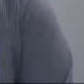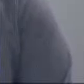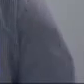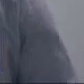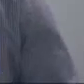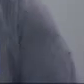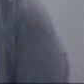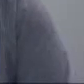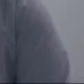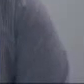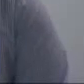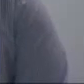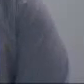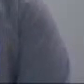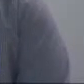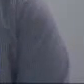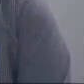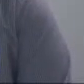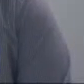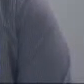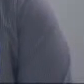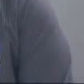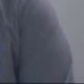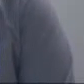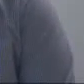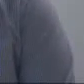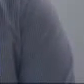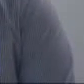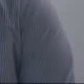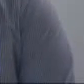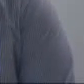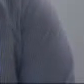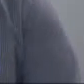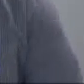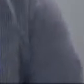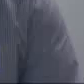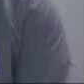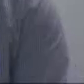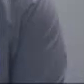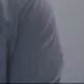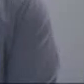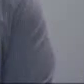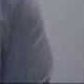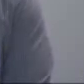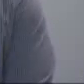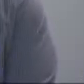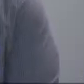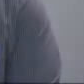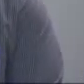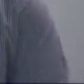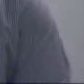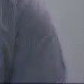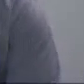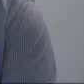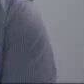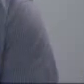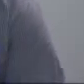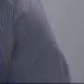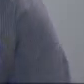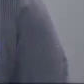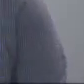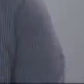parte da tarde, eu juntamente com ele, o diretor Rogério da Secretaria de Serviços Públicos, estivemos